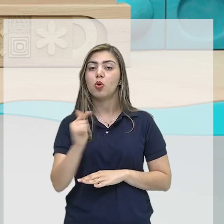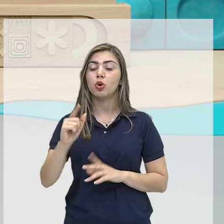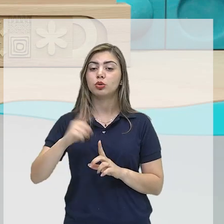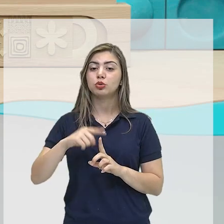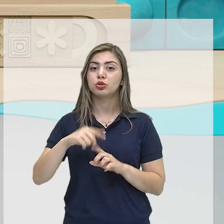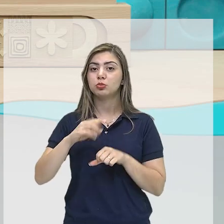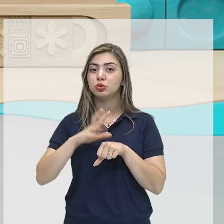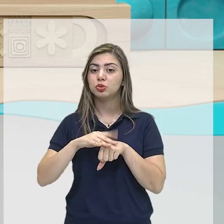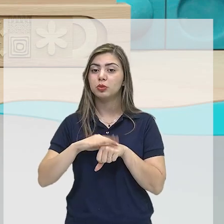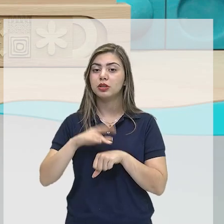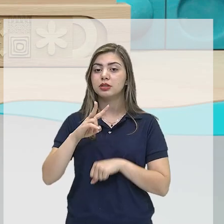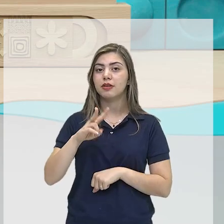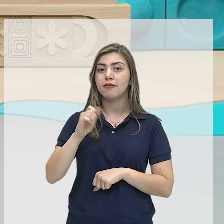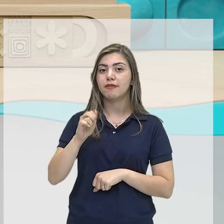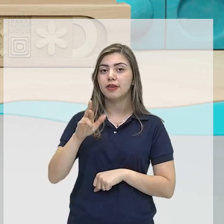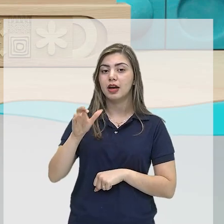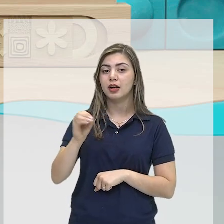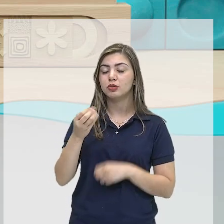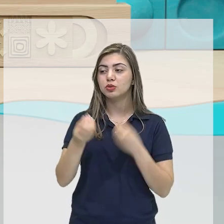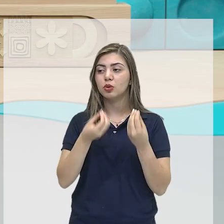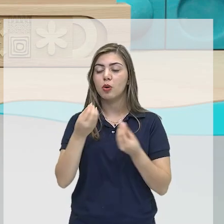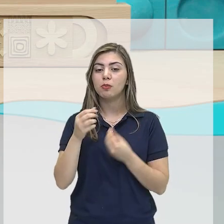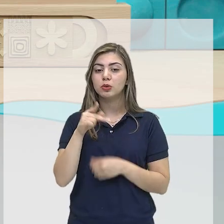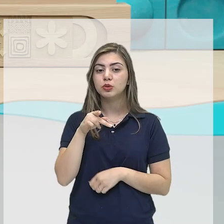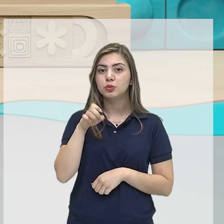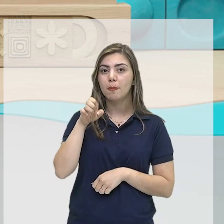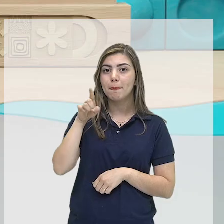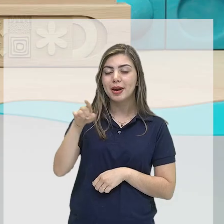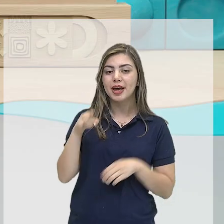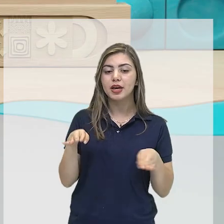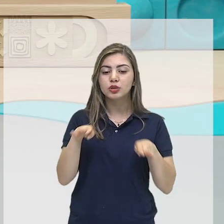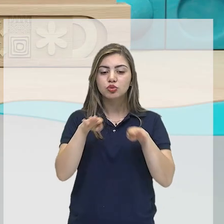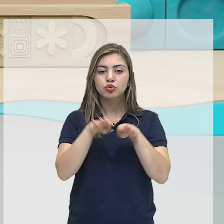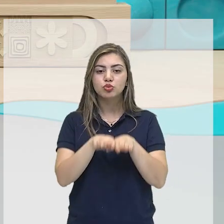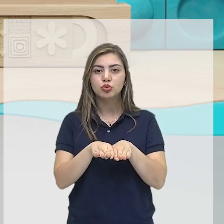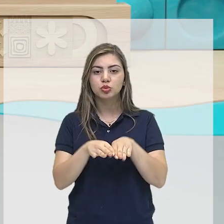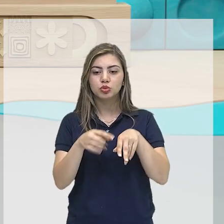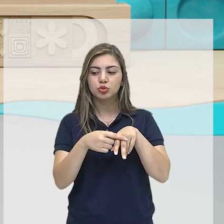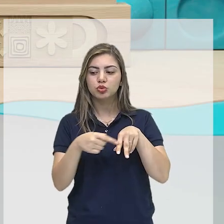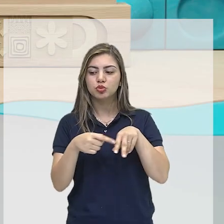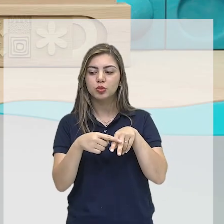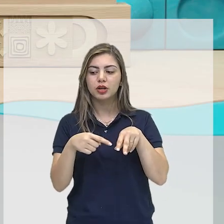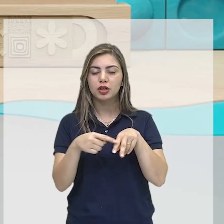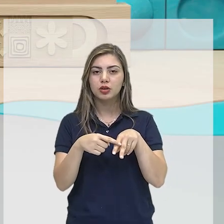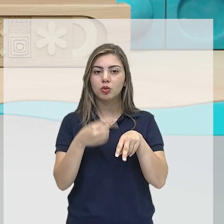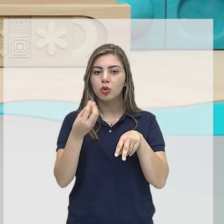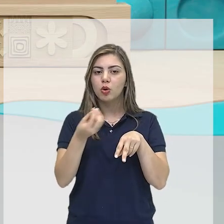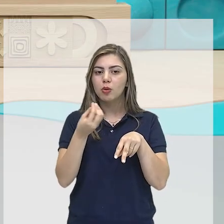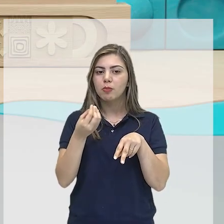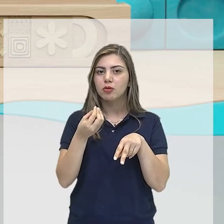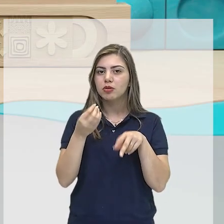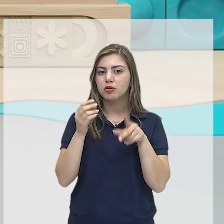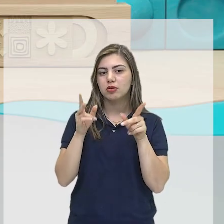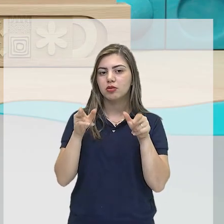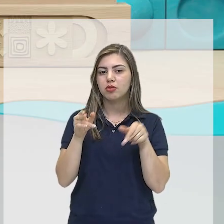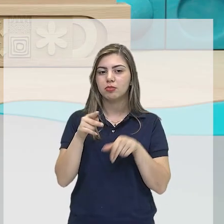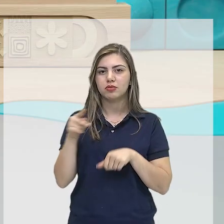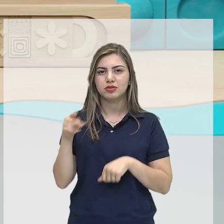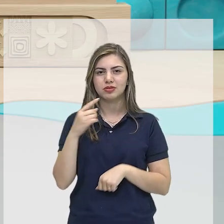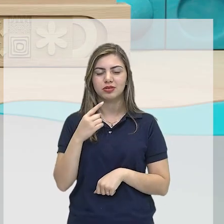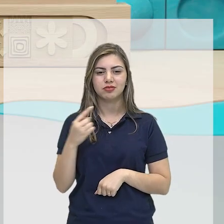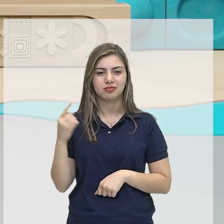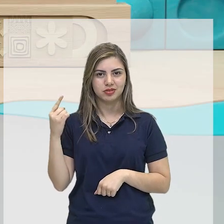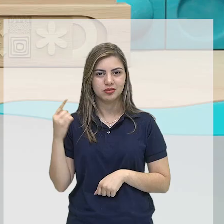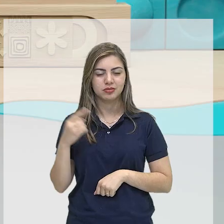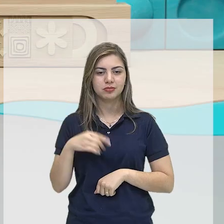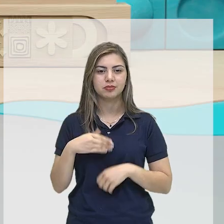ó, eles se afastam, como se fosse ali, ó, uma flechinha, né? Ali uma abertura nessa região aqui dos